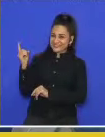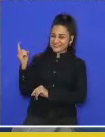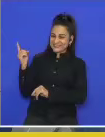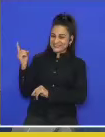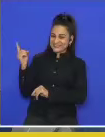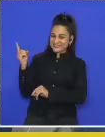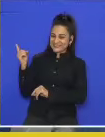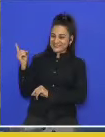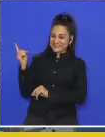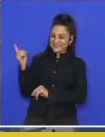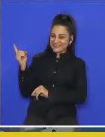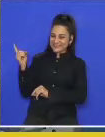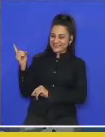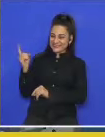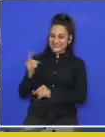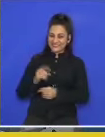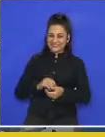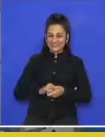Valendo.